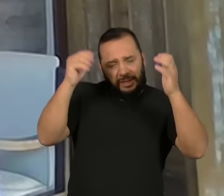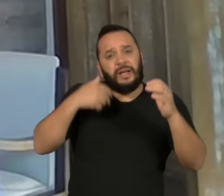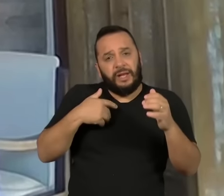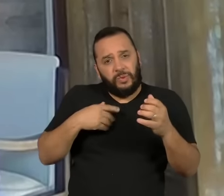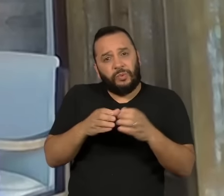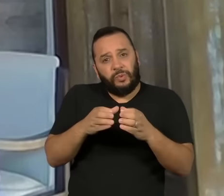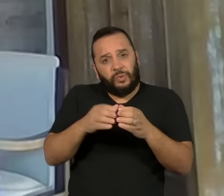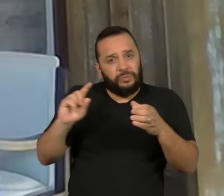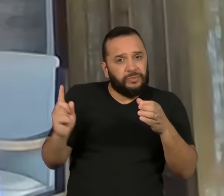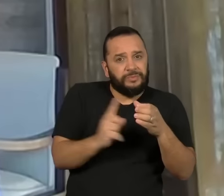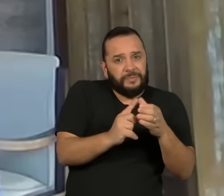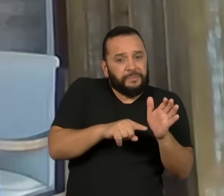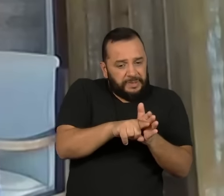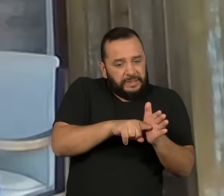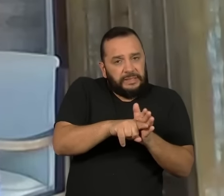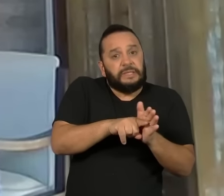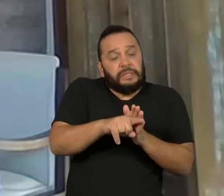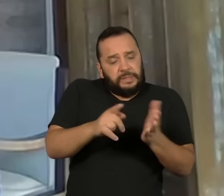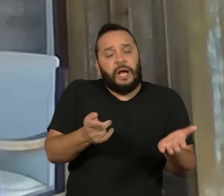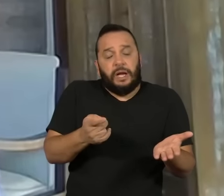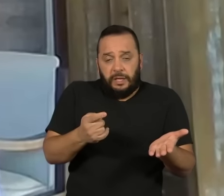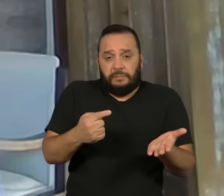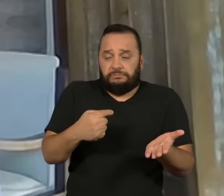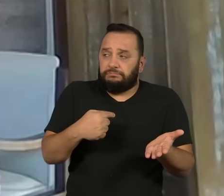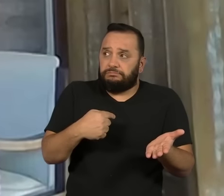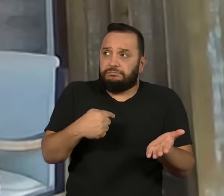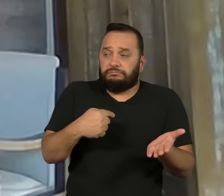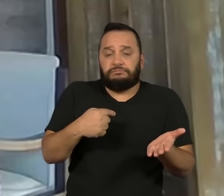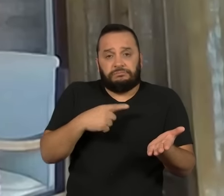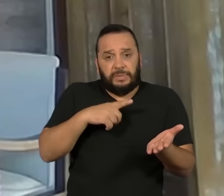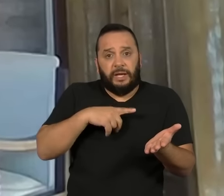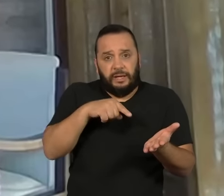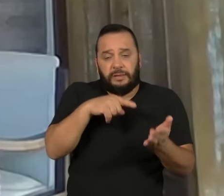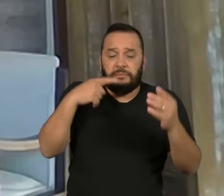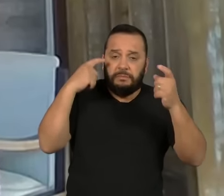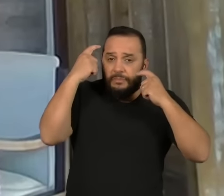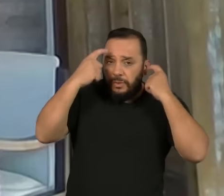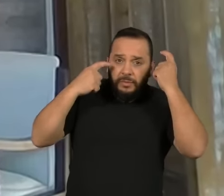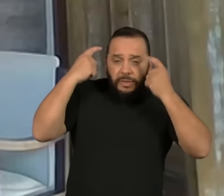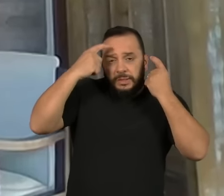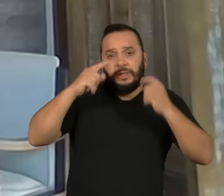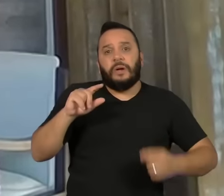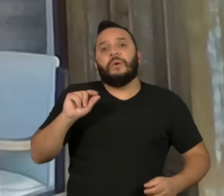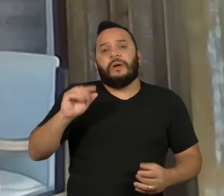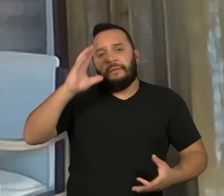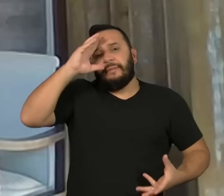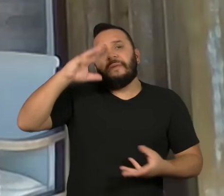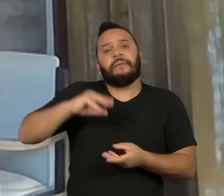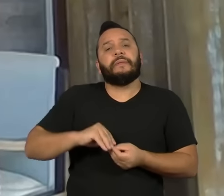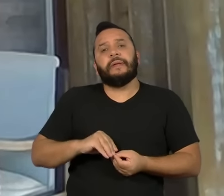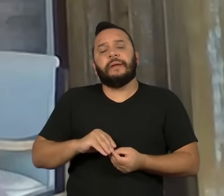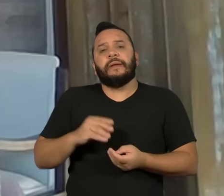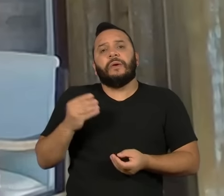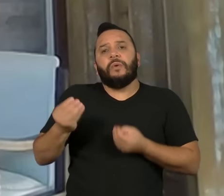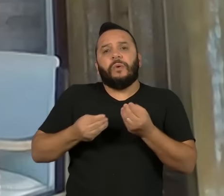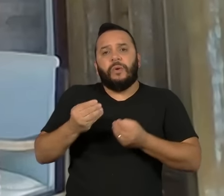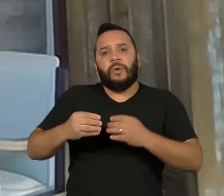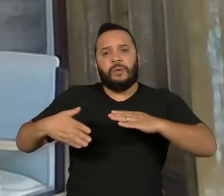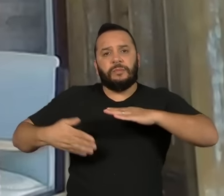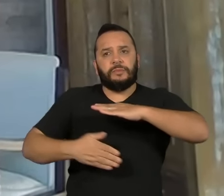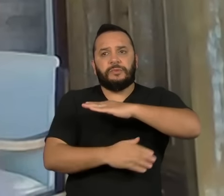E nesse centro, né, existe essa preocupação, né, em entender como que a